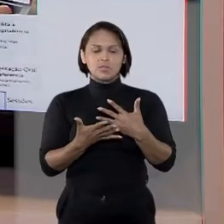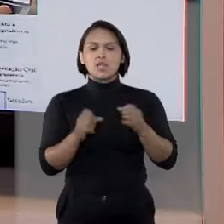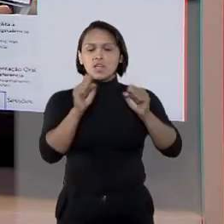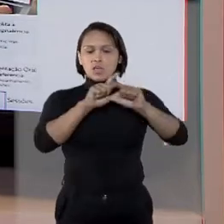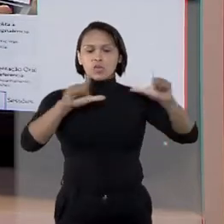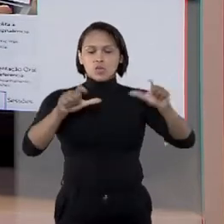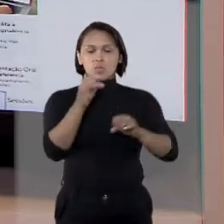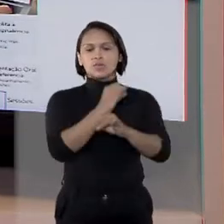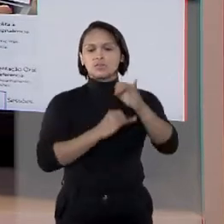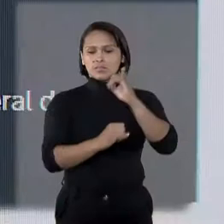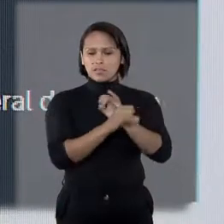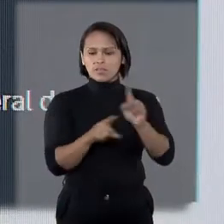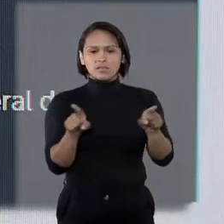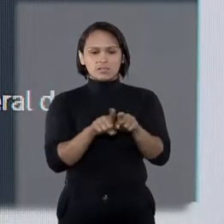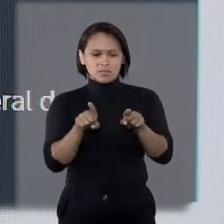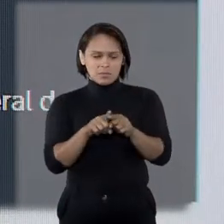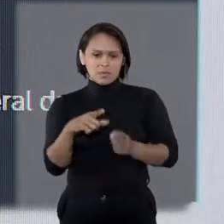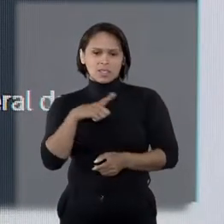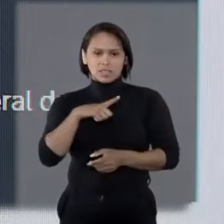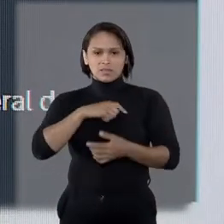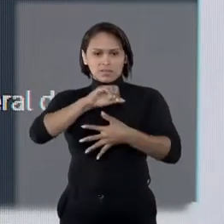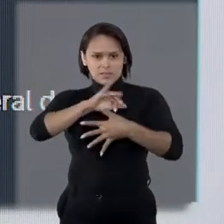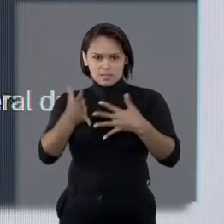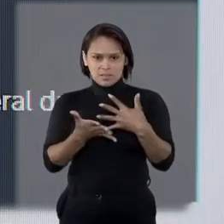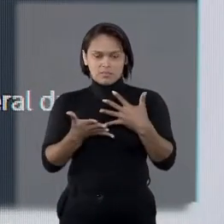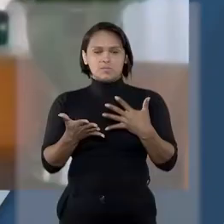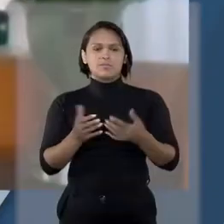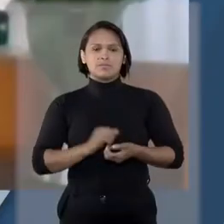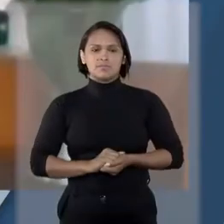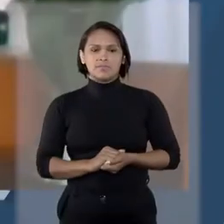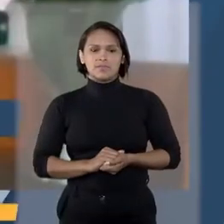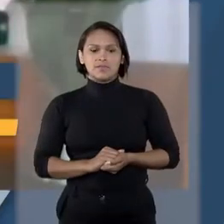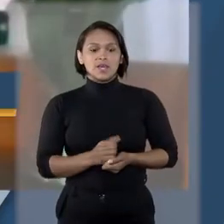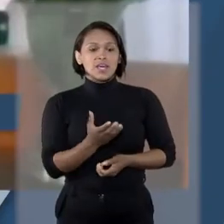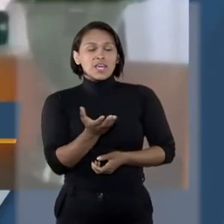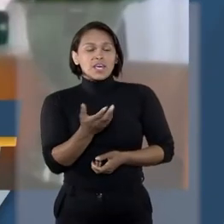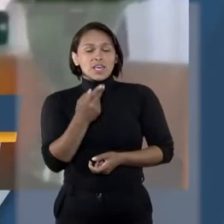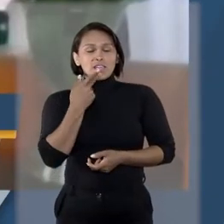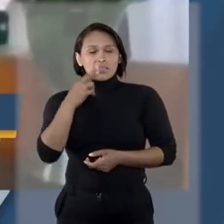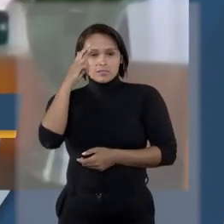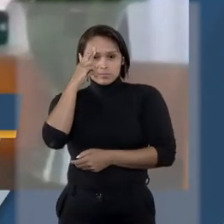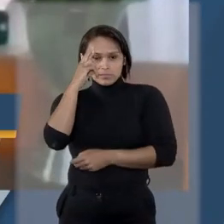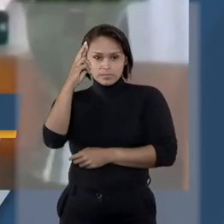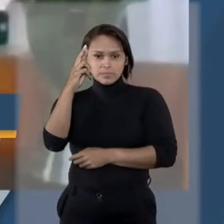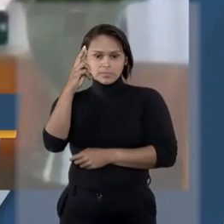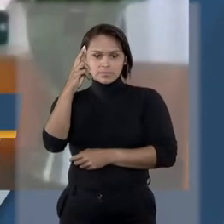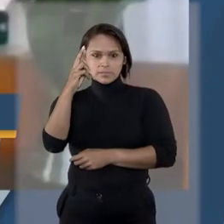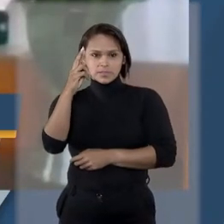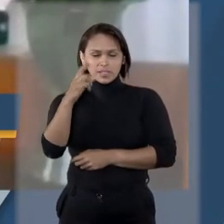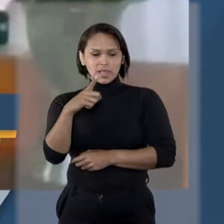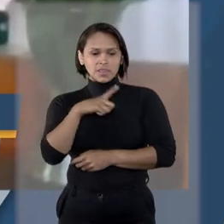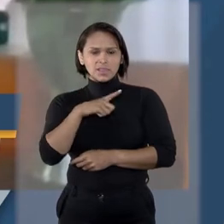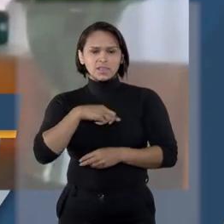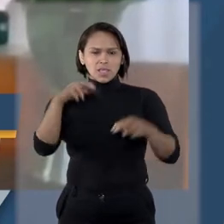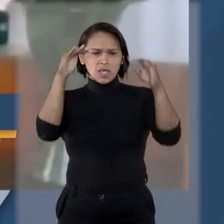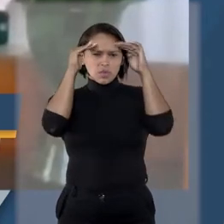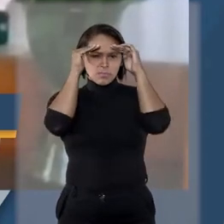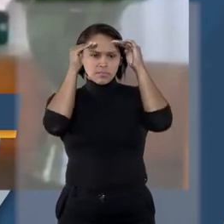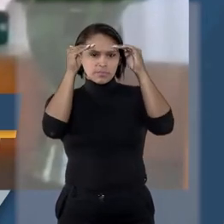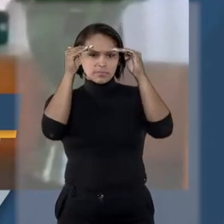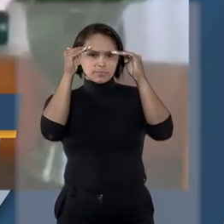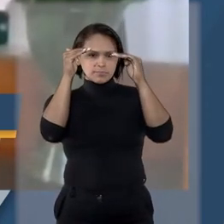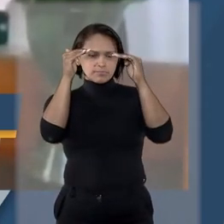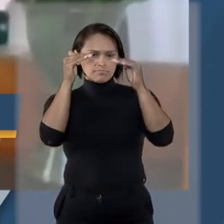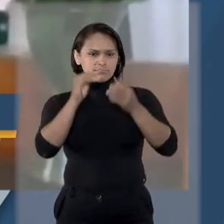E o portal na internet também tem a linguagem de sinais. Quem está no poder tem o dever